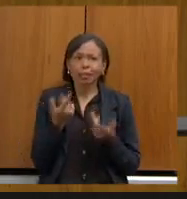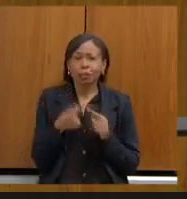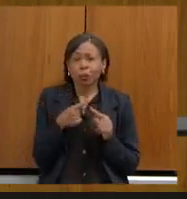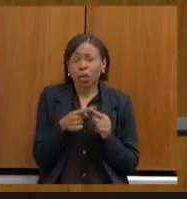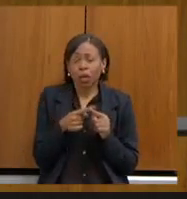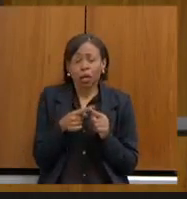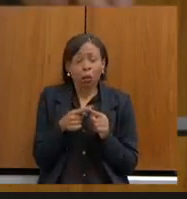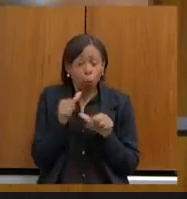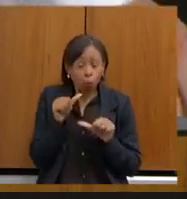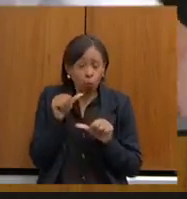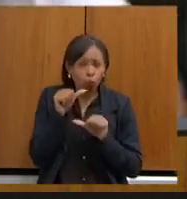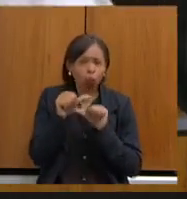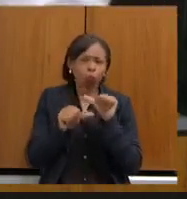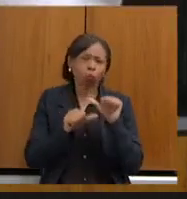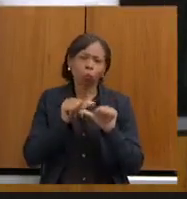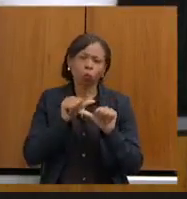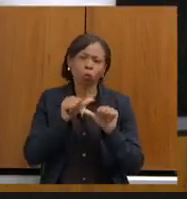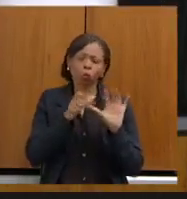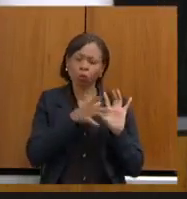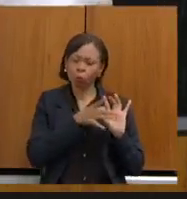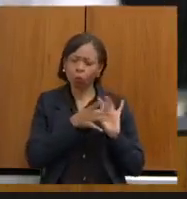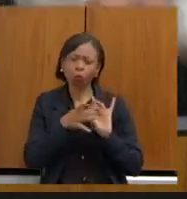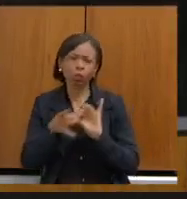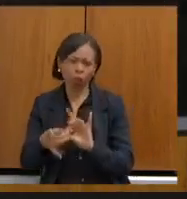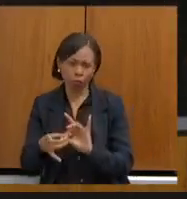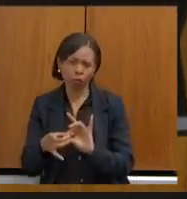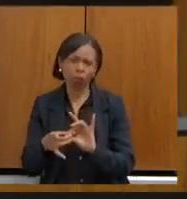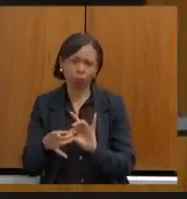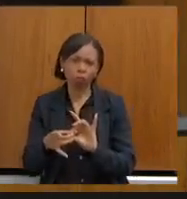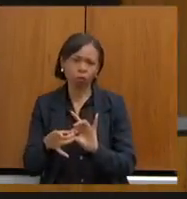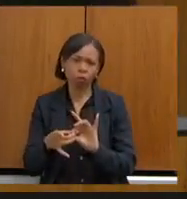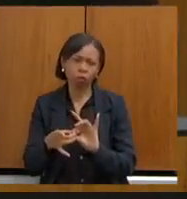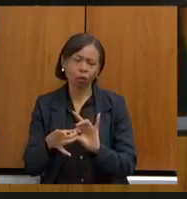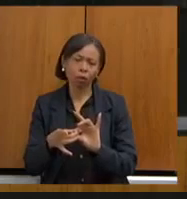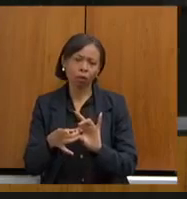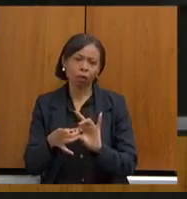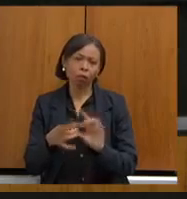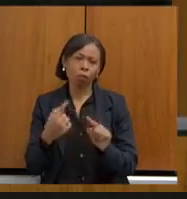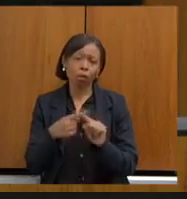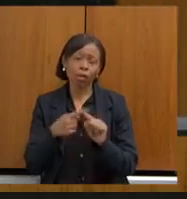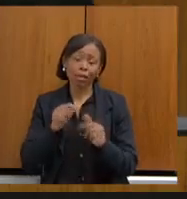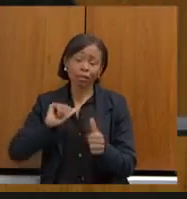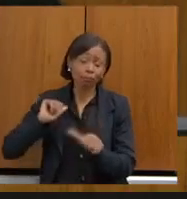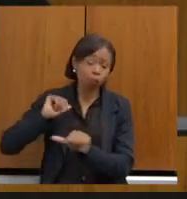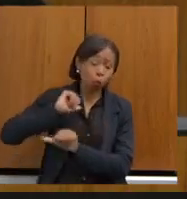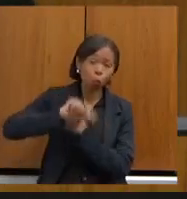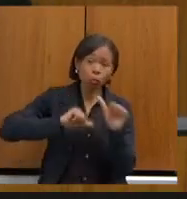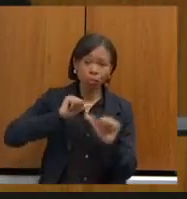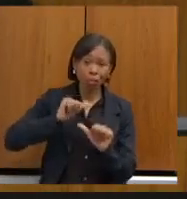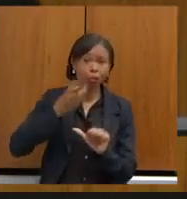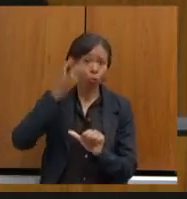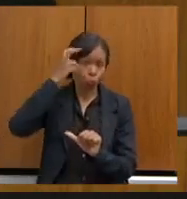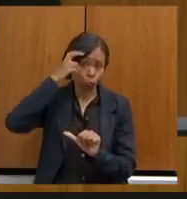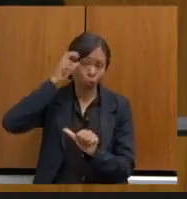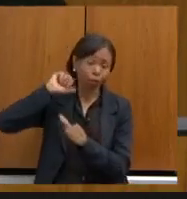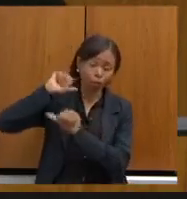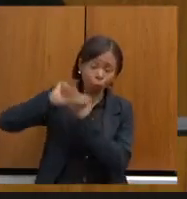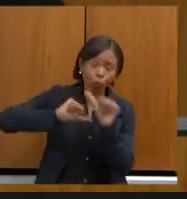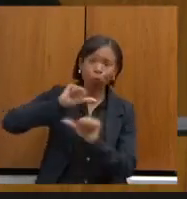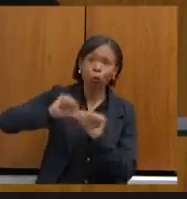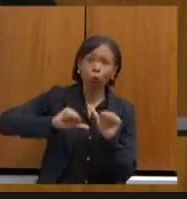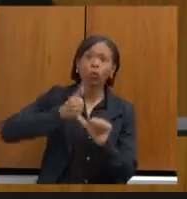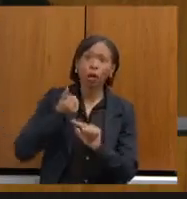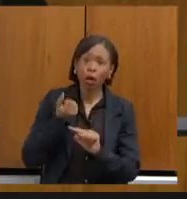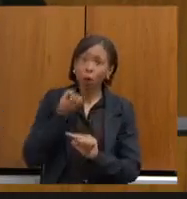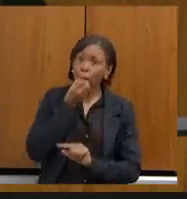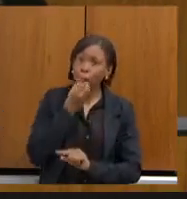total né efetivamente essa essa a versão vai ser o ponto fundamental para